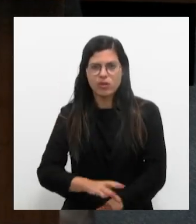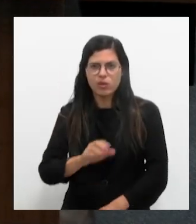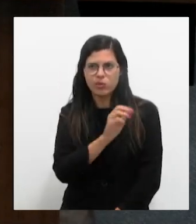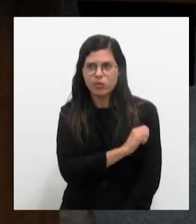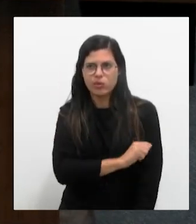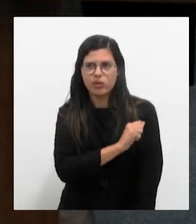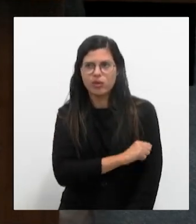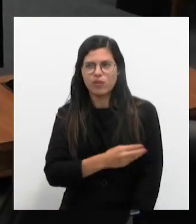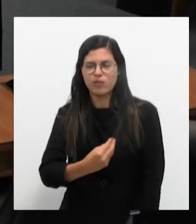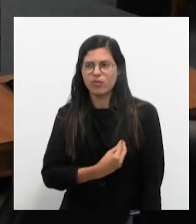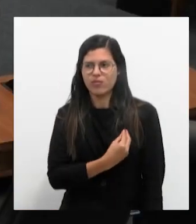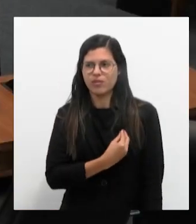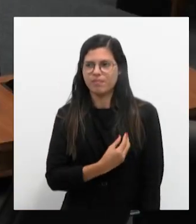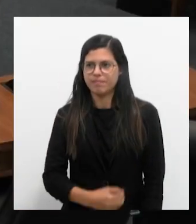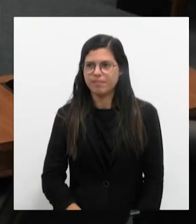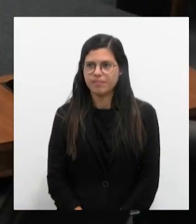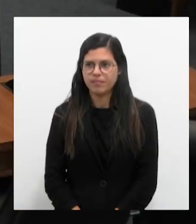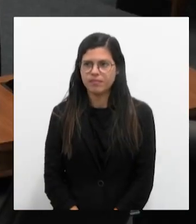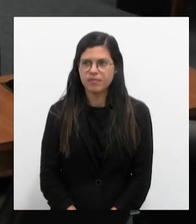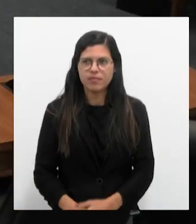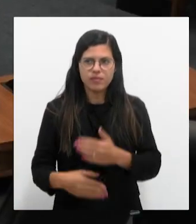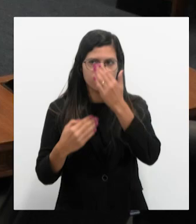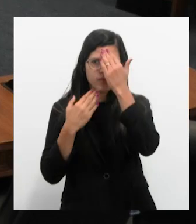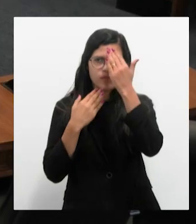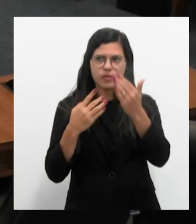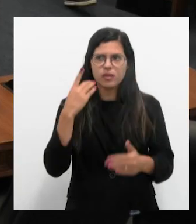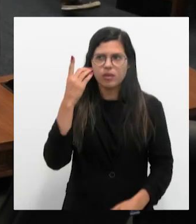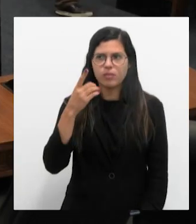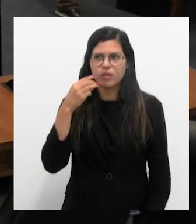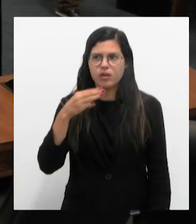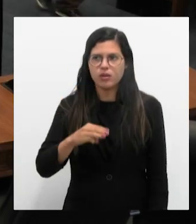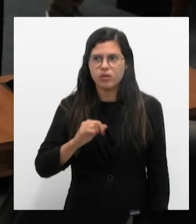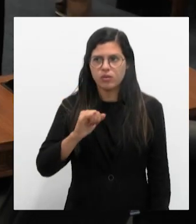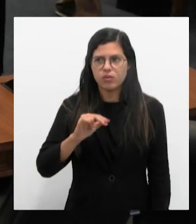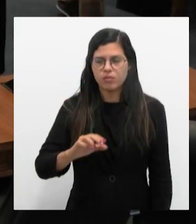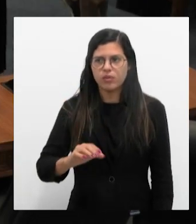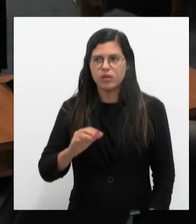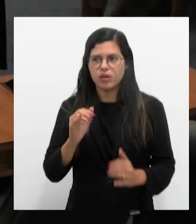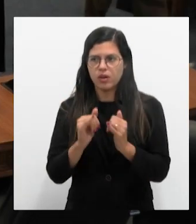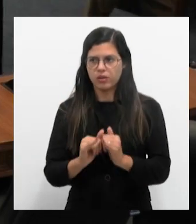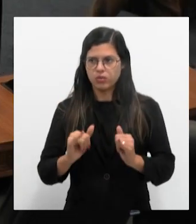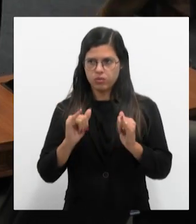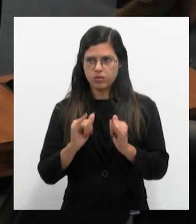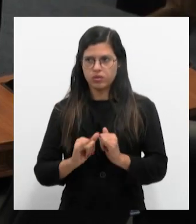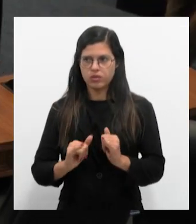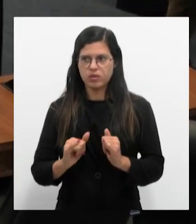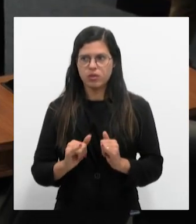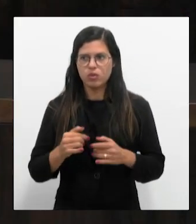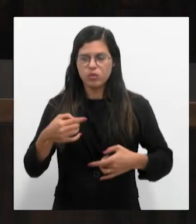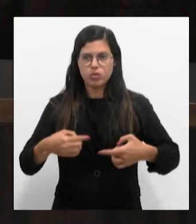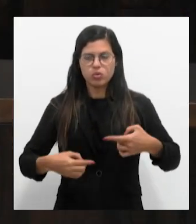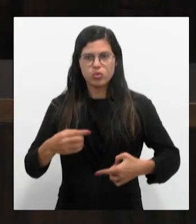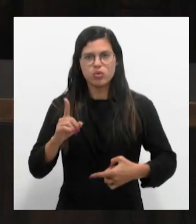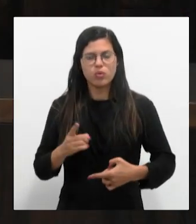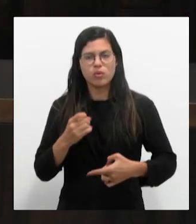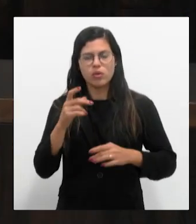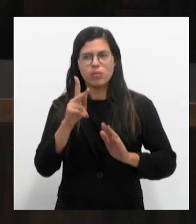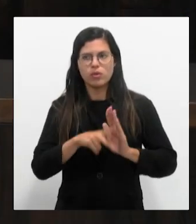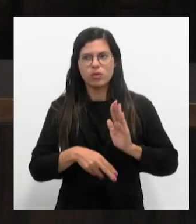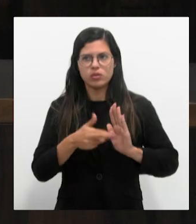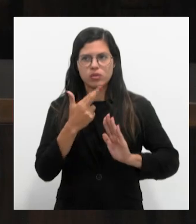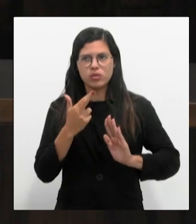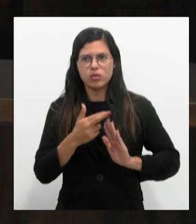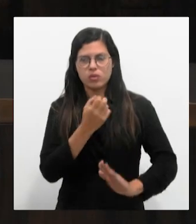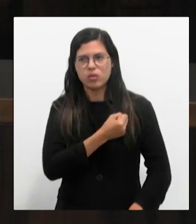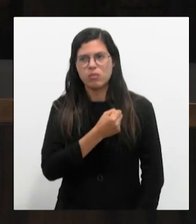Janeiro. Viva o Mengão! Obrigado, deputado Mink. Anuncio em discussão única projeto de